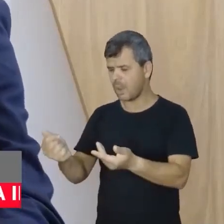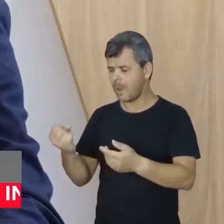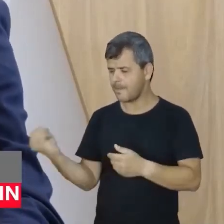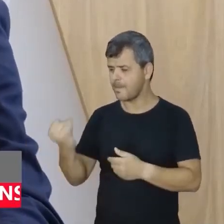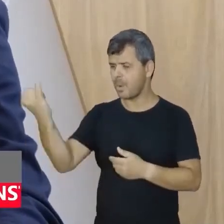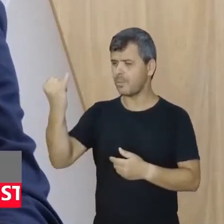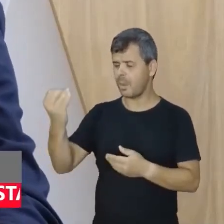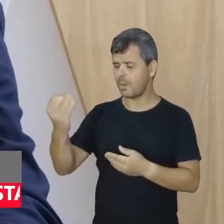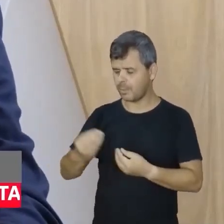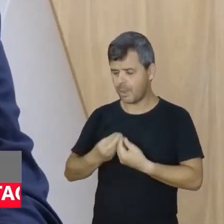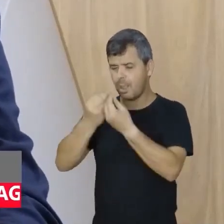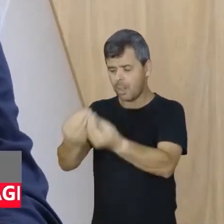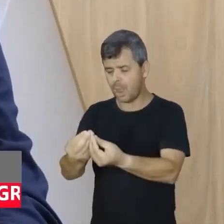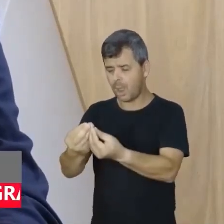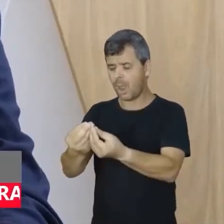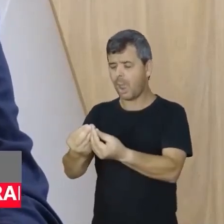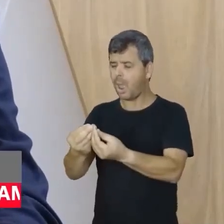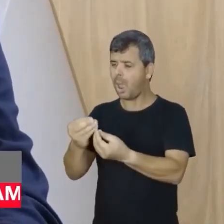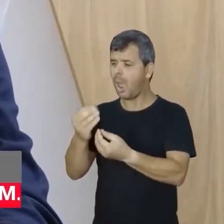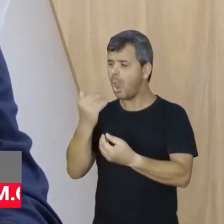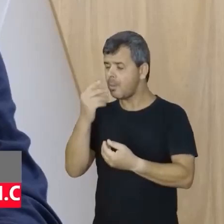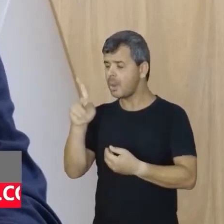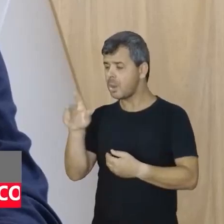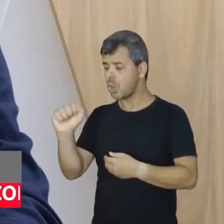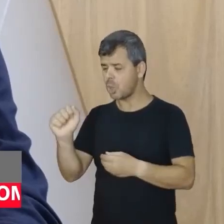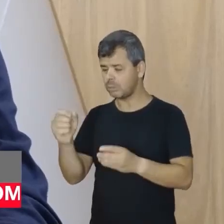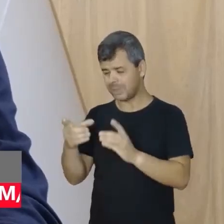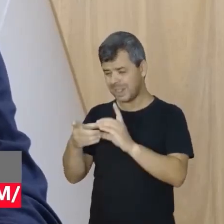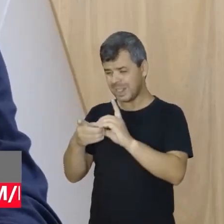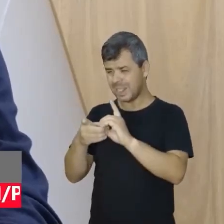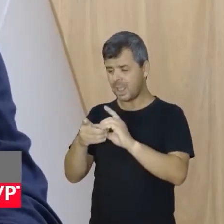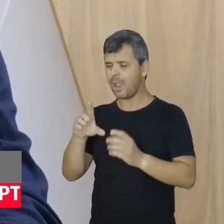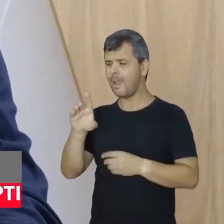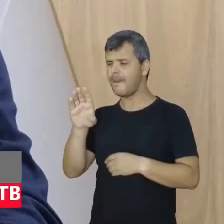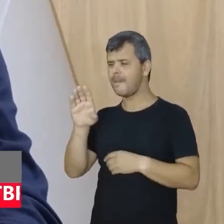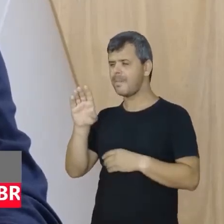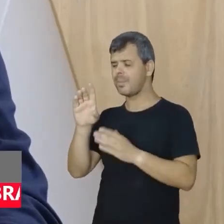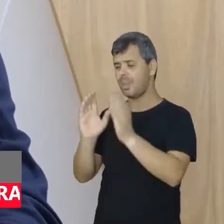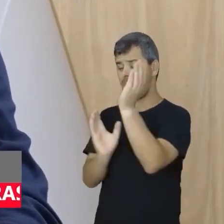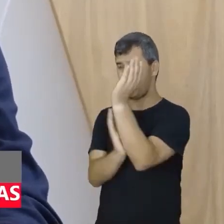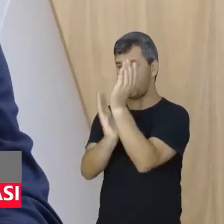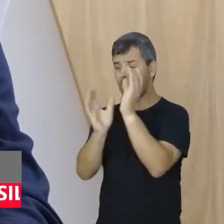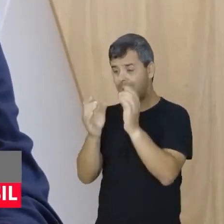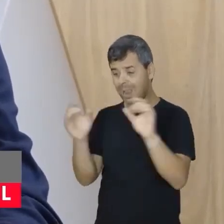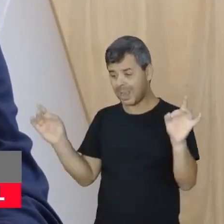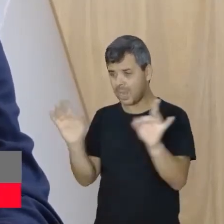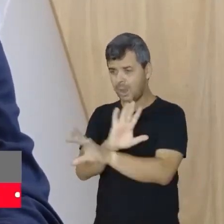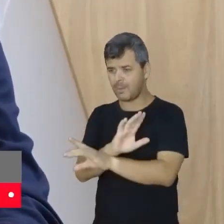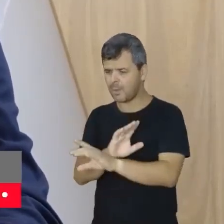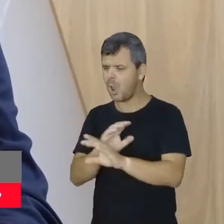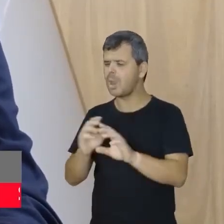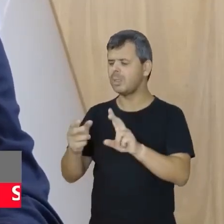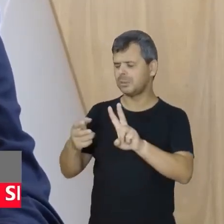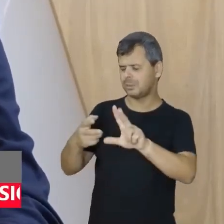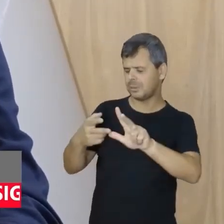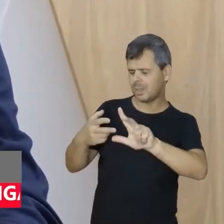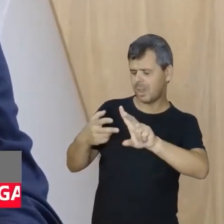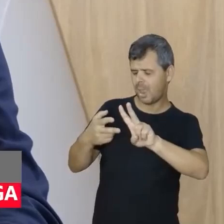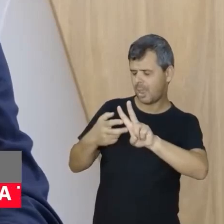vida, ofertaram alimentos para o PA. Nós desburocratizamos também o sistema, indígenas,